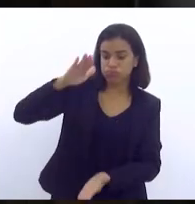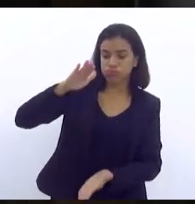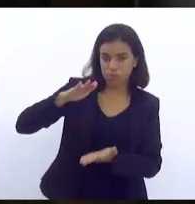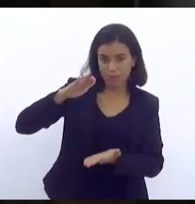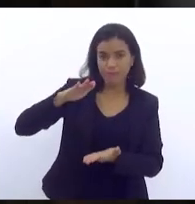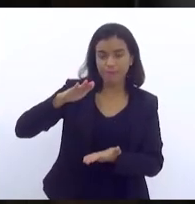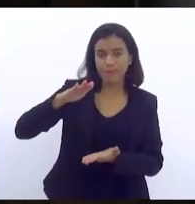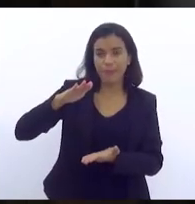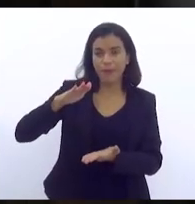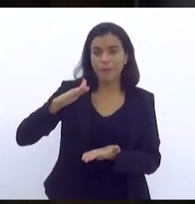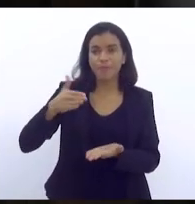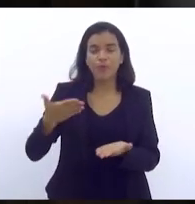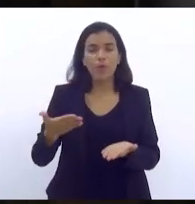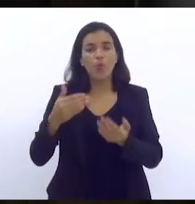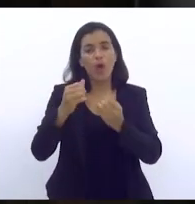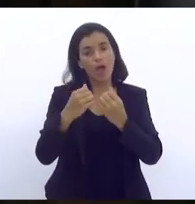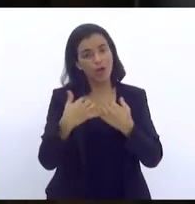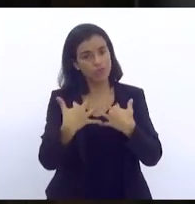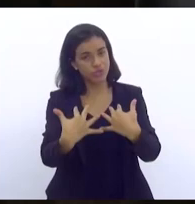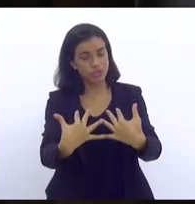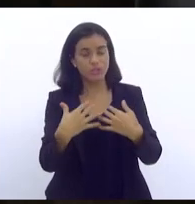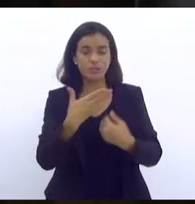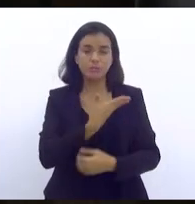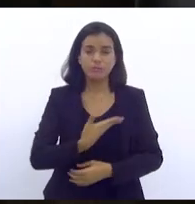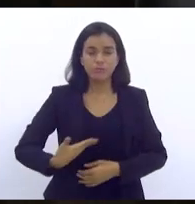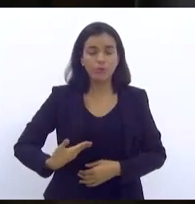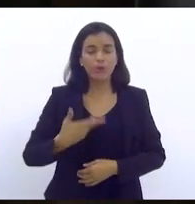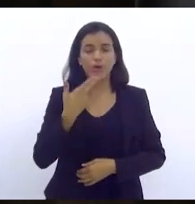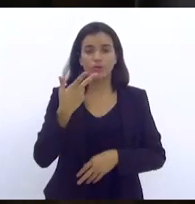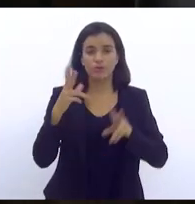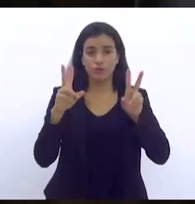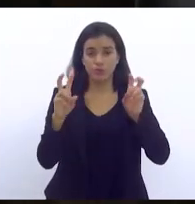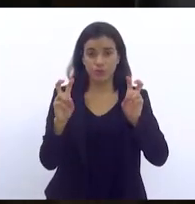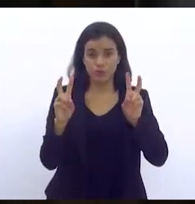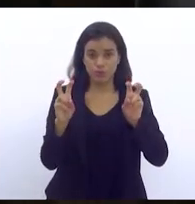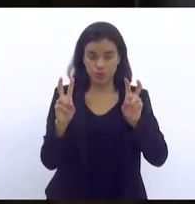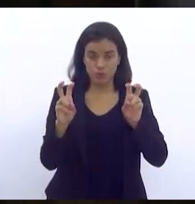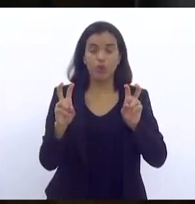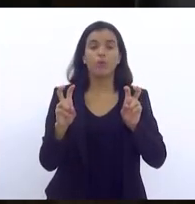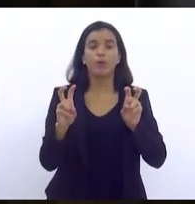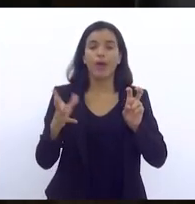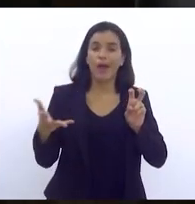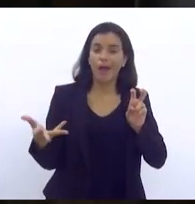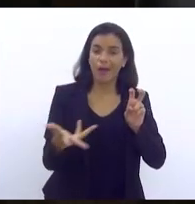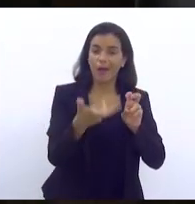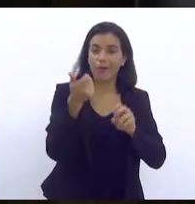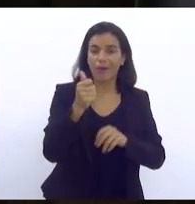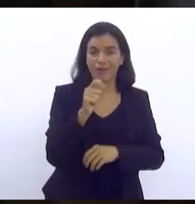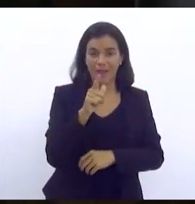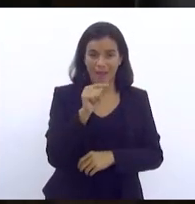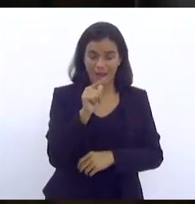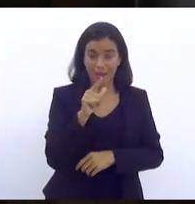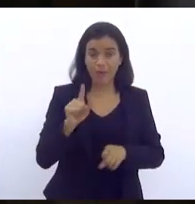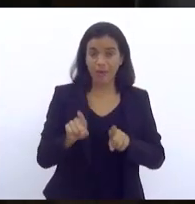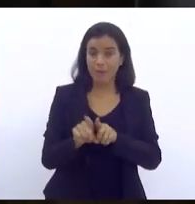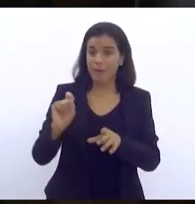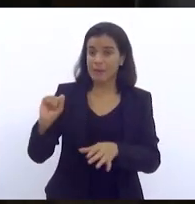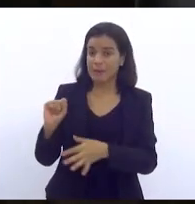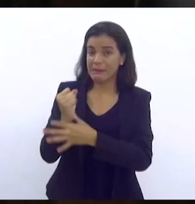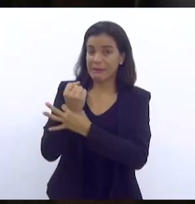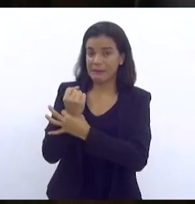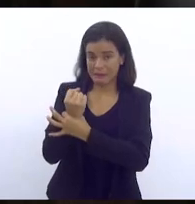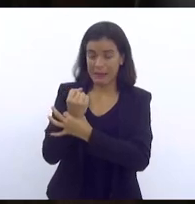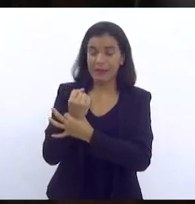presidência uma audiência pública que tratará sobre a qualidade da água e o acesso à água